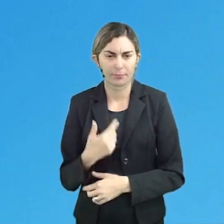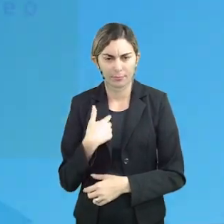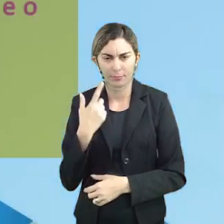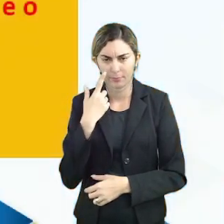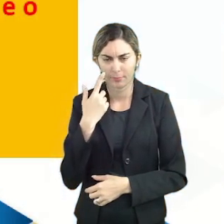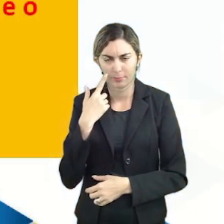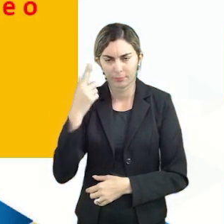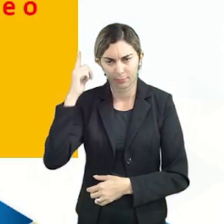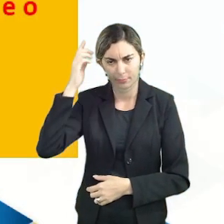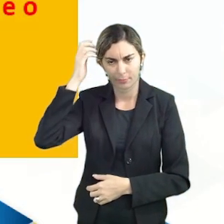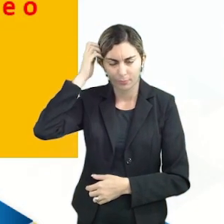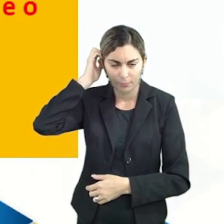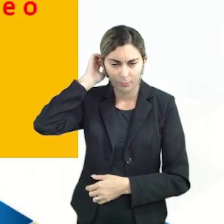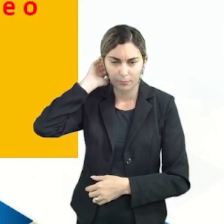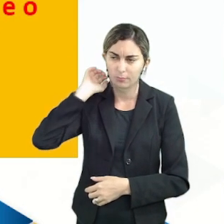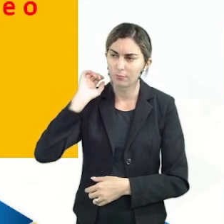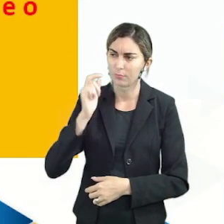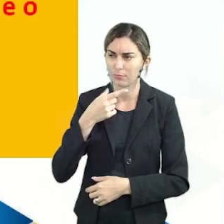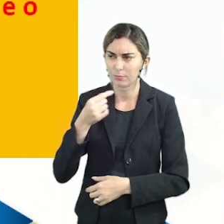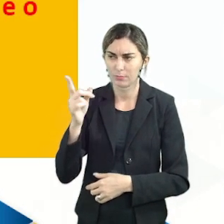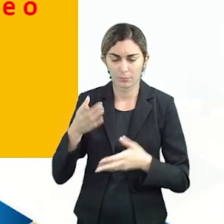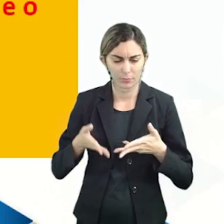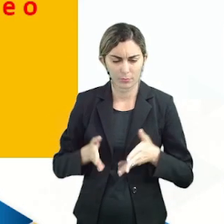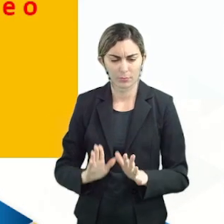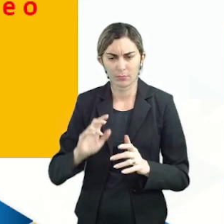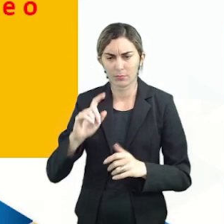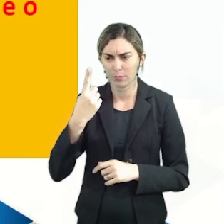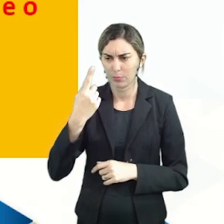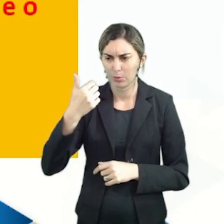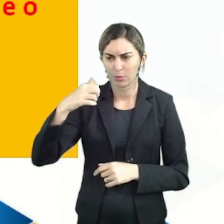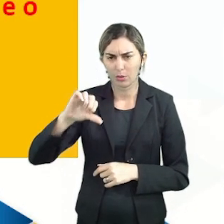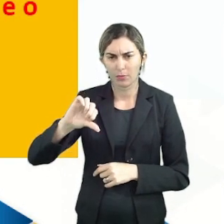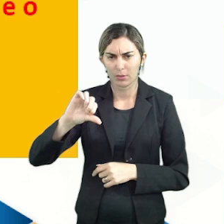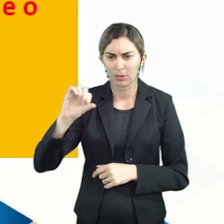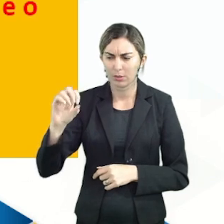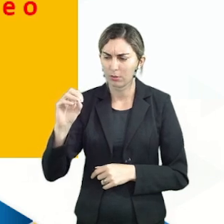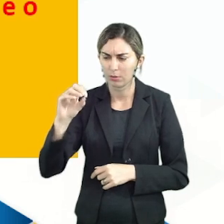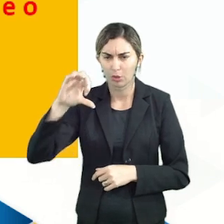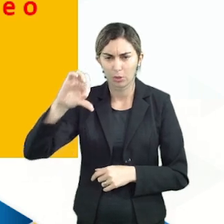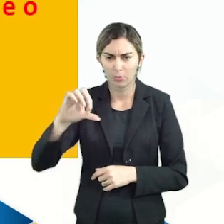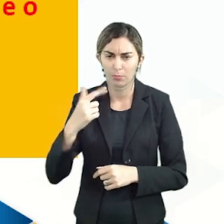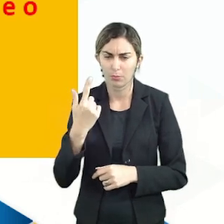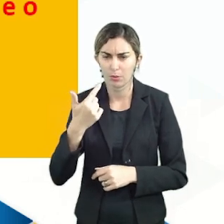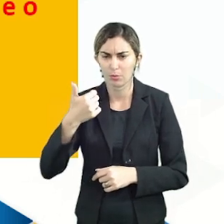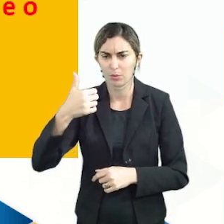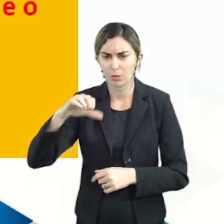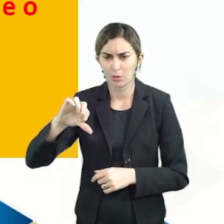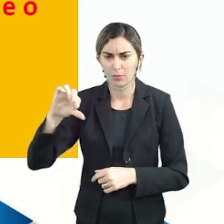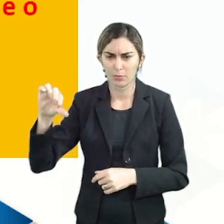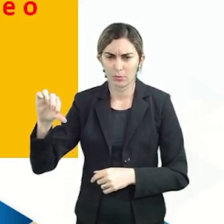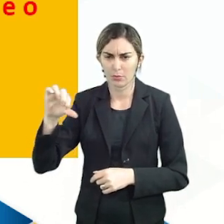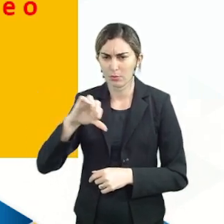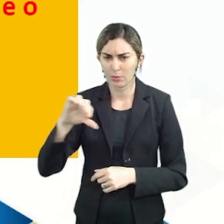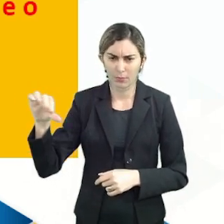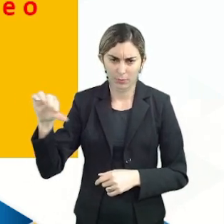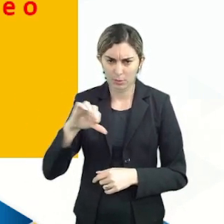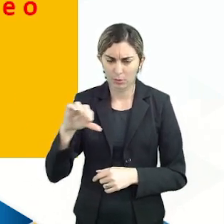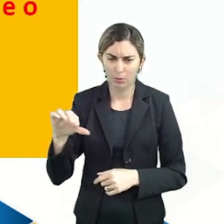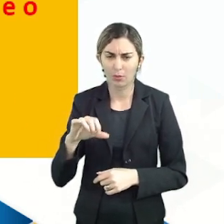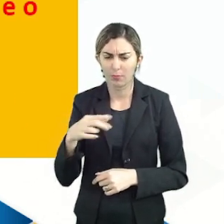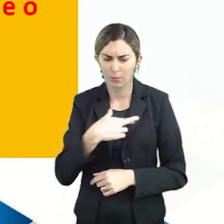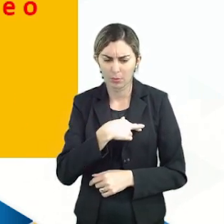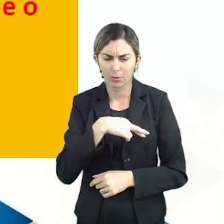Acompanhem comigo. Dom Helder Câmara nasceu em 1909, morreu em 1999. Foi